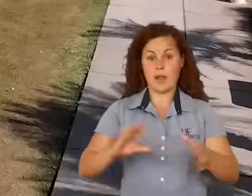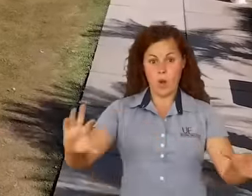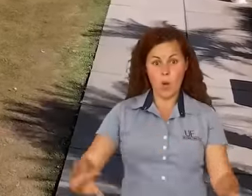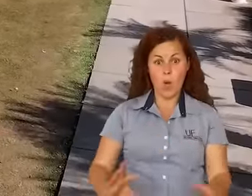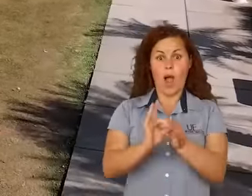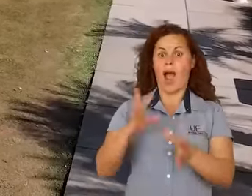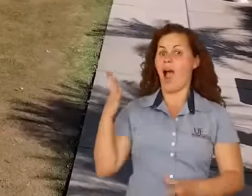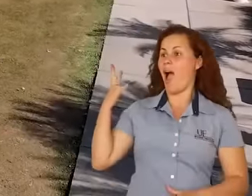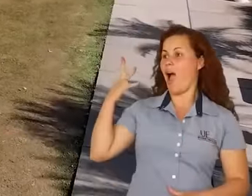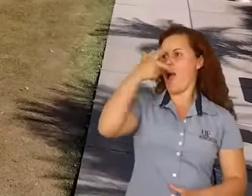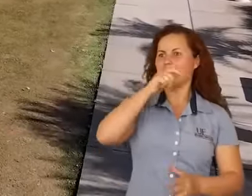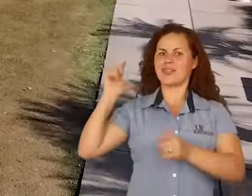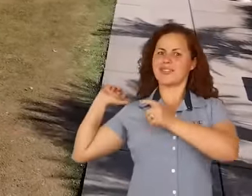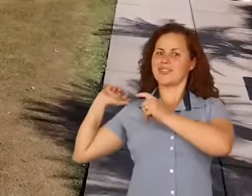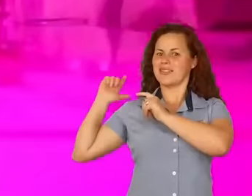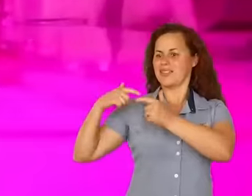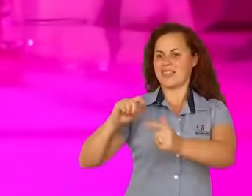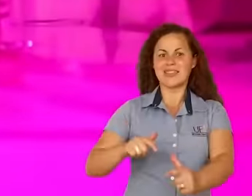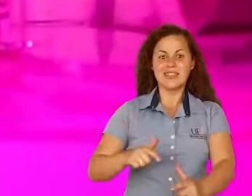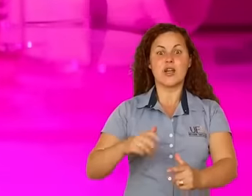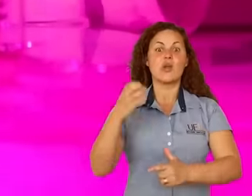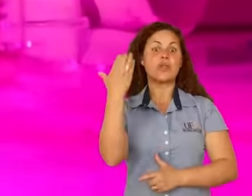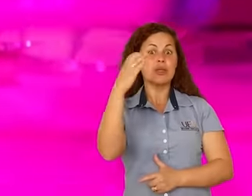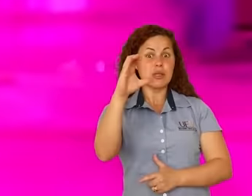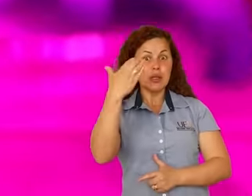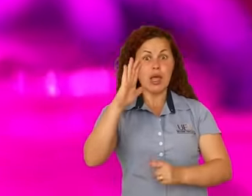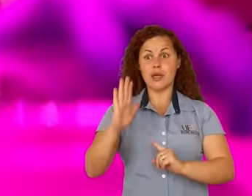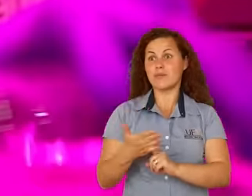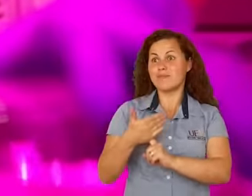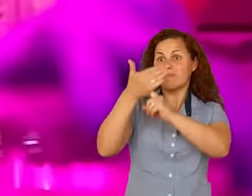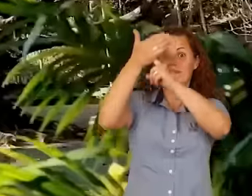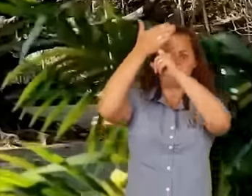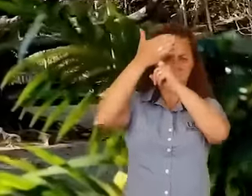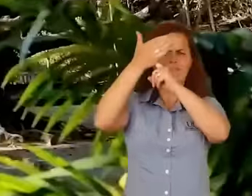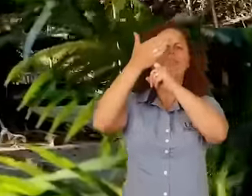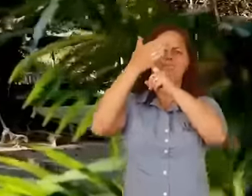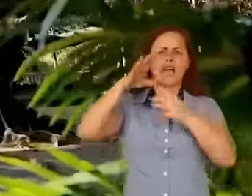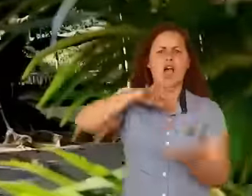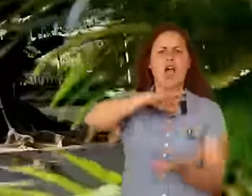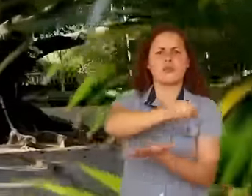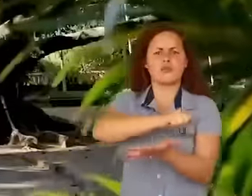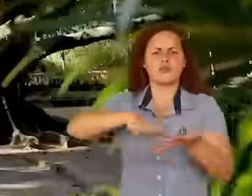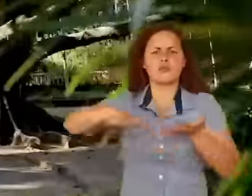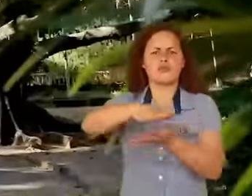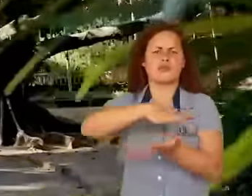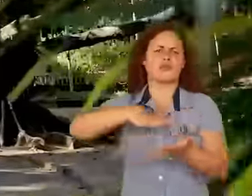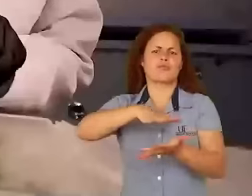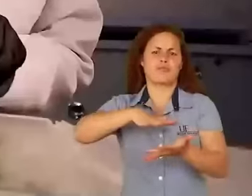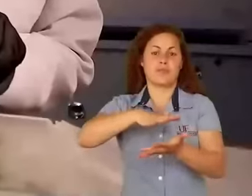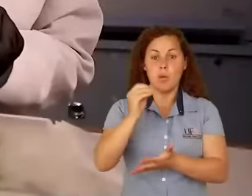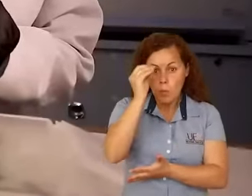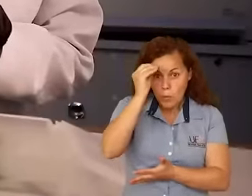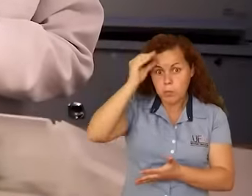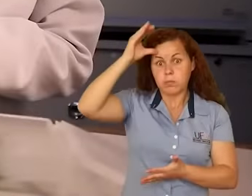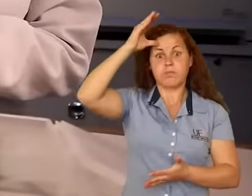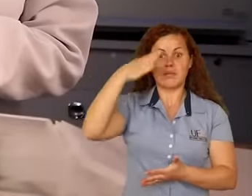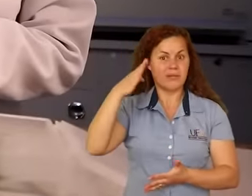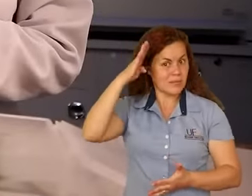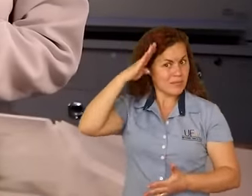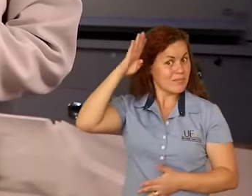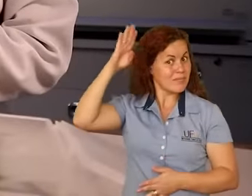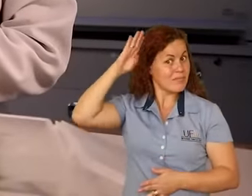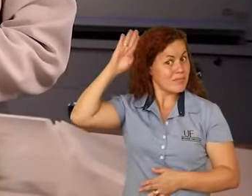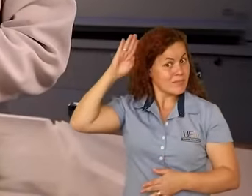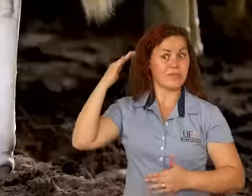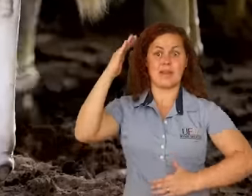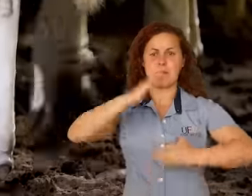Uniu beleza à tradição. Ciência e inovação à sustentabilidade. Conhecimento